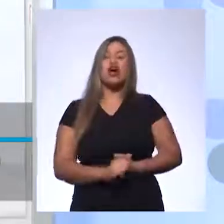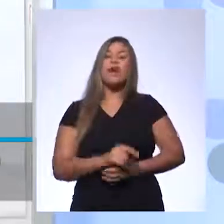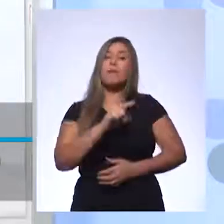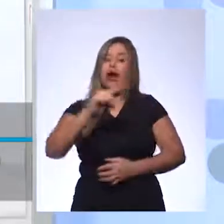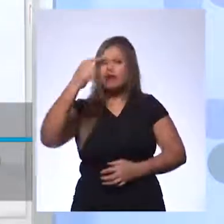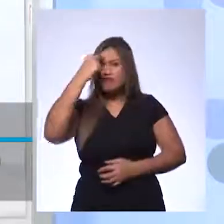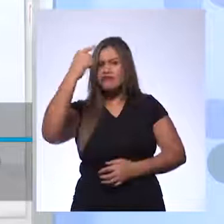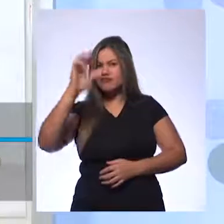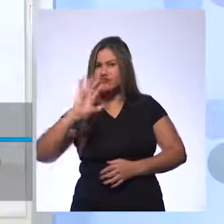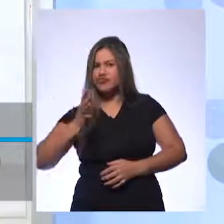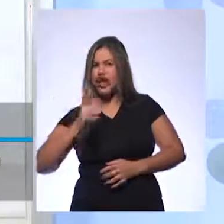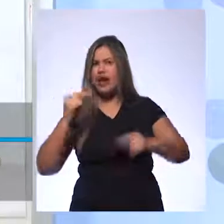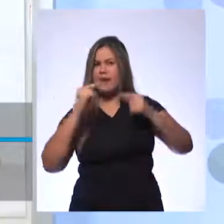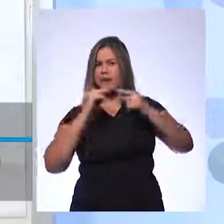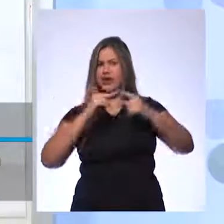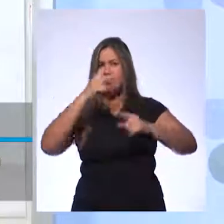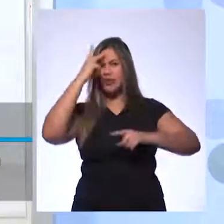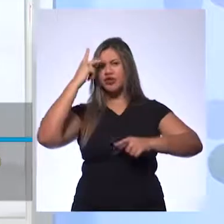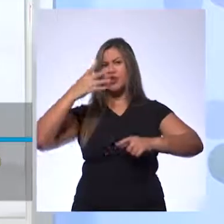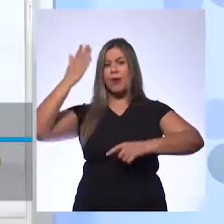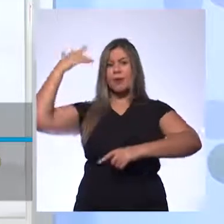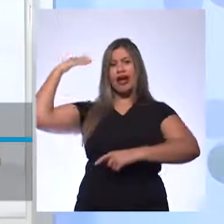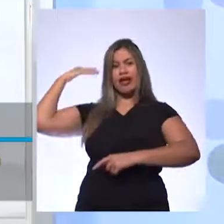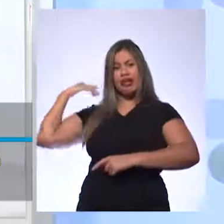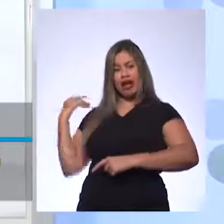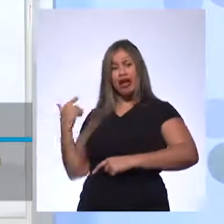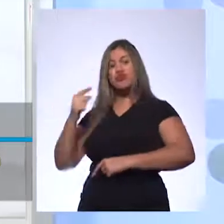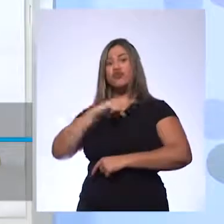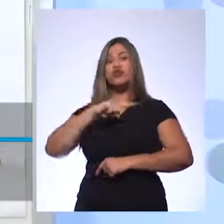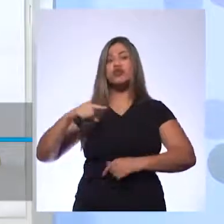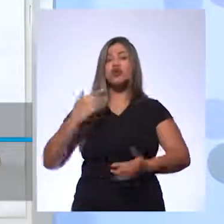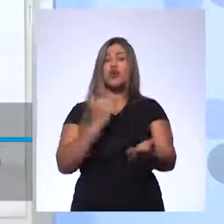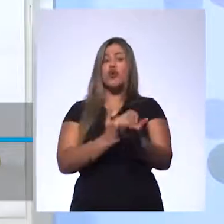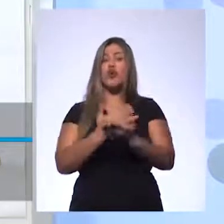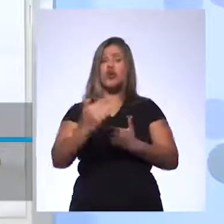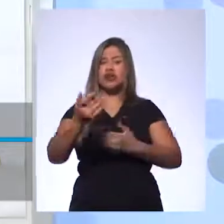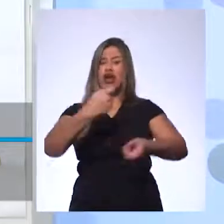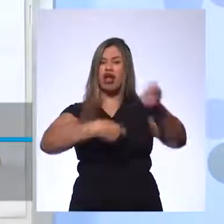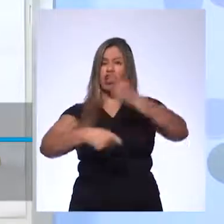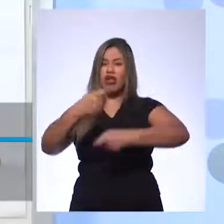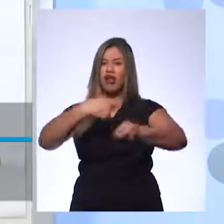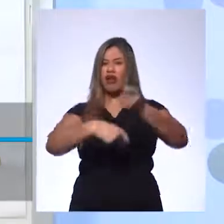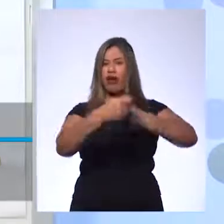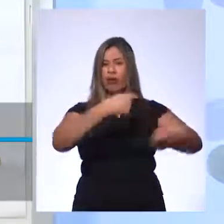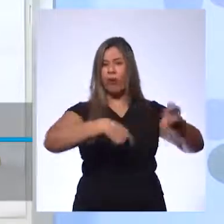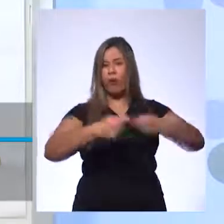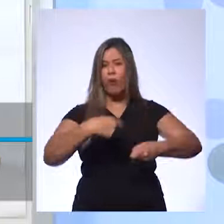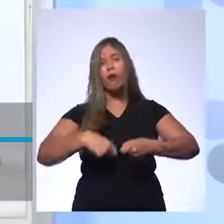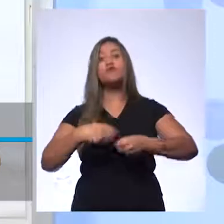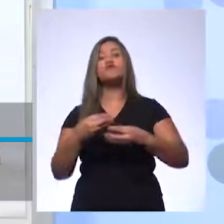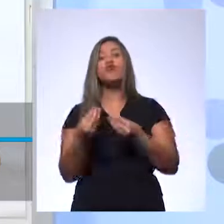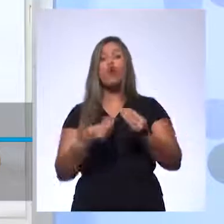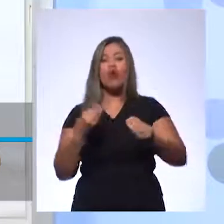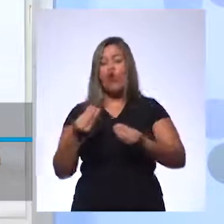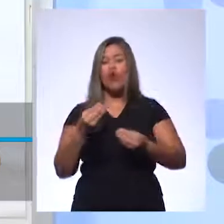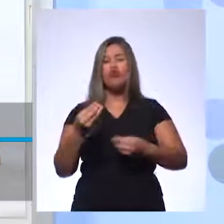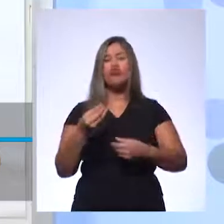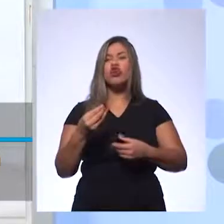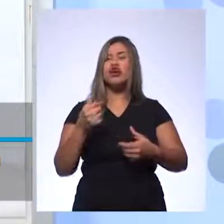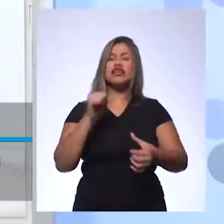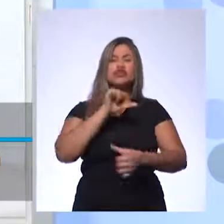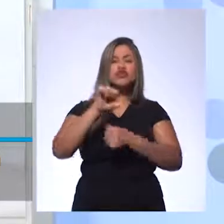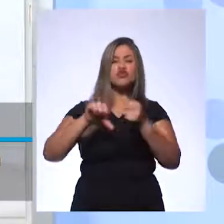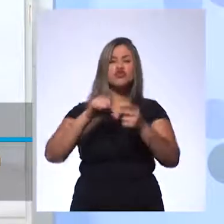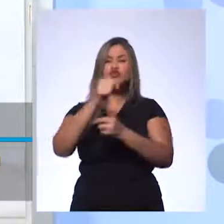pararam para pensar que aqueles povos lá da antiguidade Quando eles começaram a comercializar entre eles Eles mudaram toda a